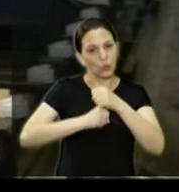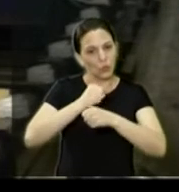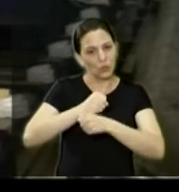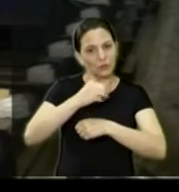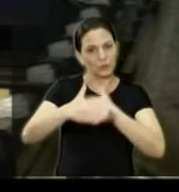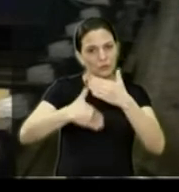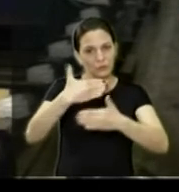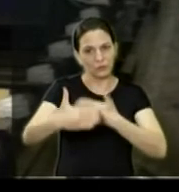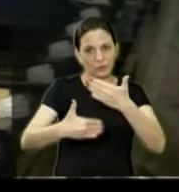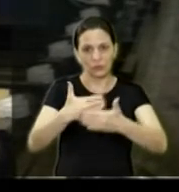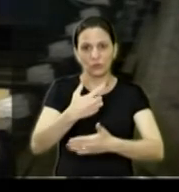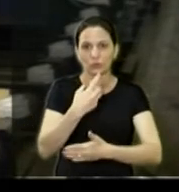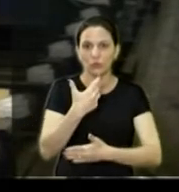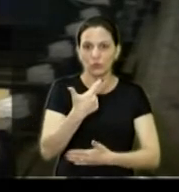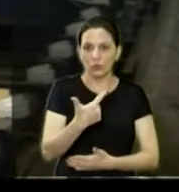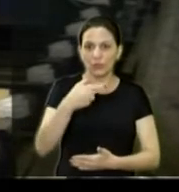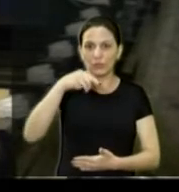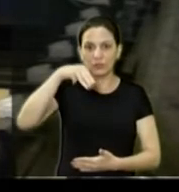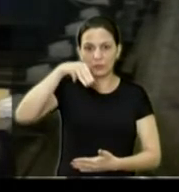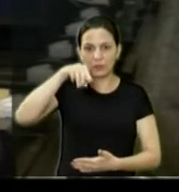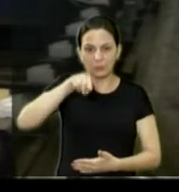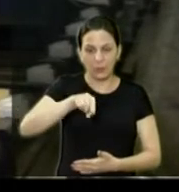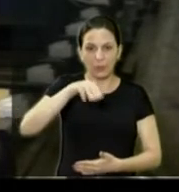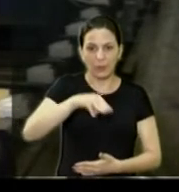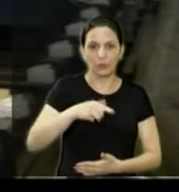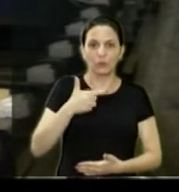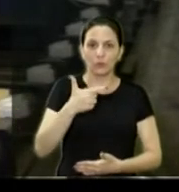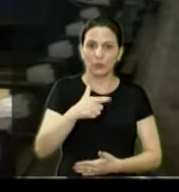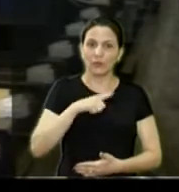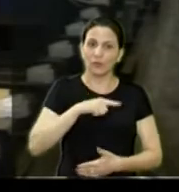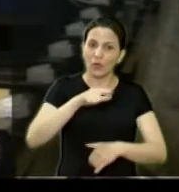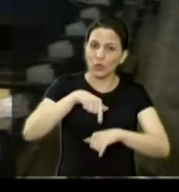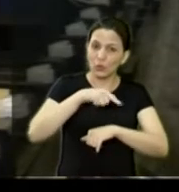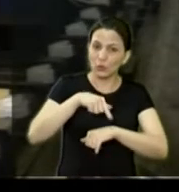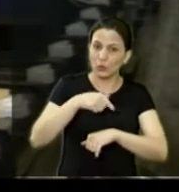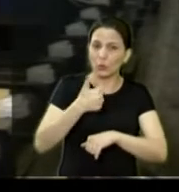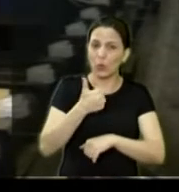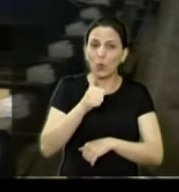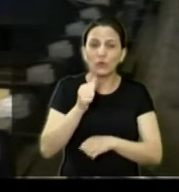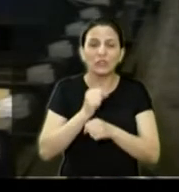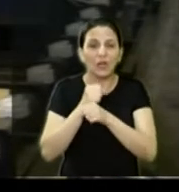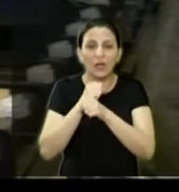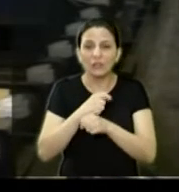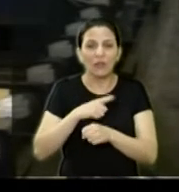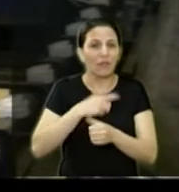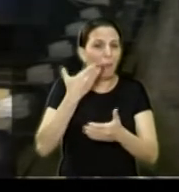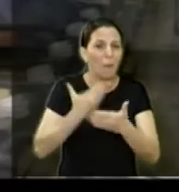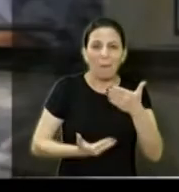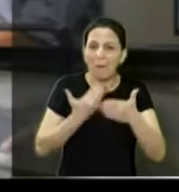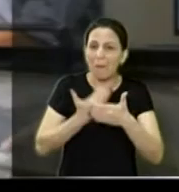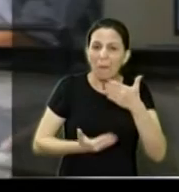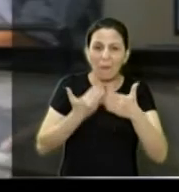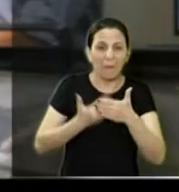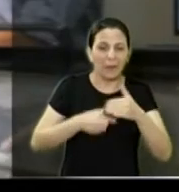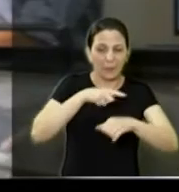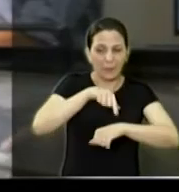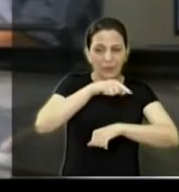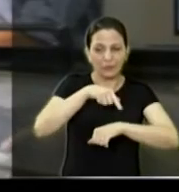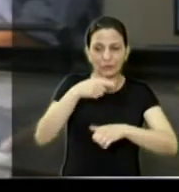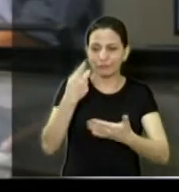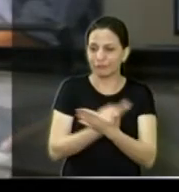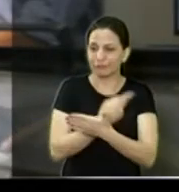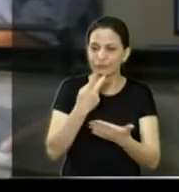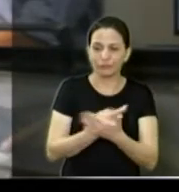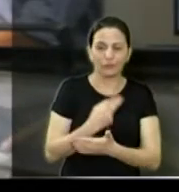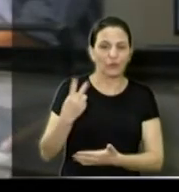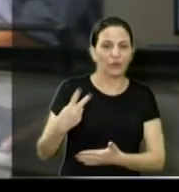ou 2 mil metros cúbicos. Em Araraquara, tínhamos hidrômetros de 11 anos com grande perda de eficiência. O aumento do